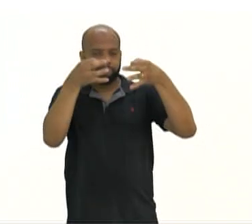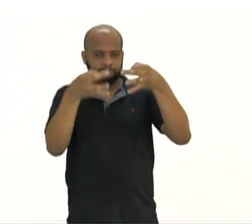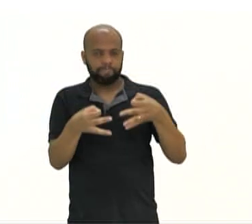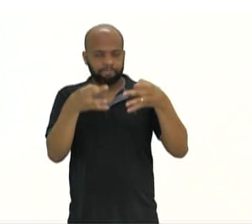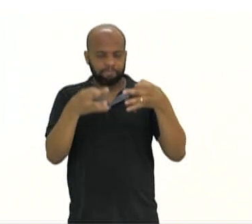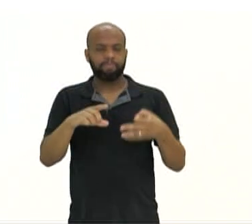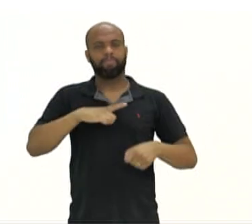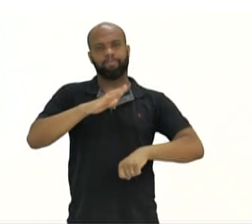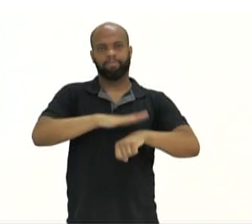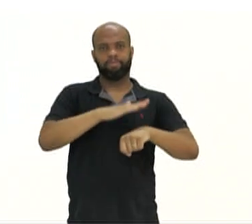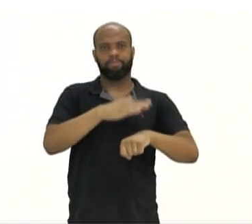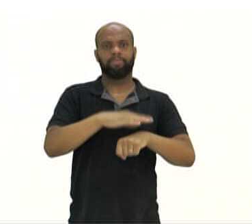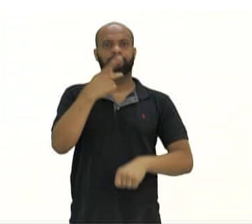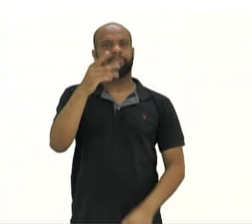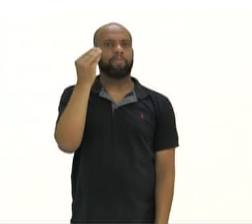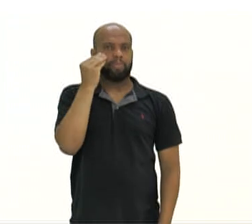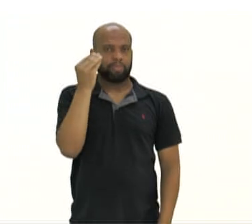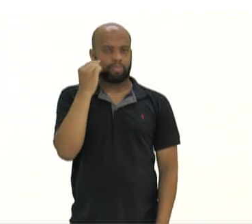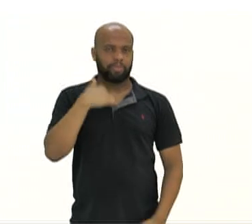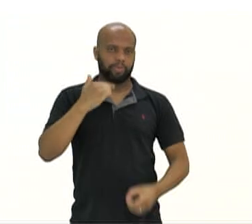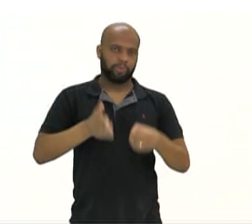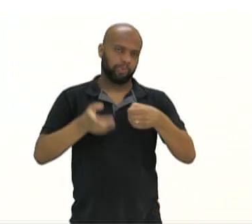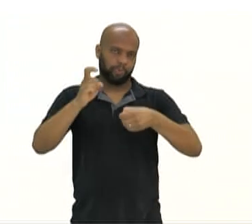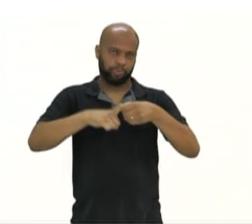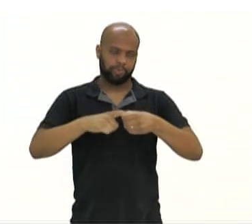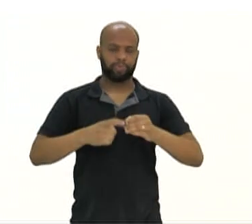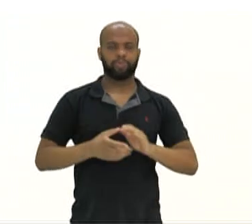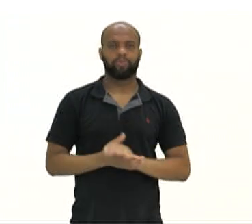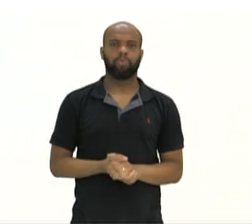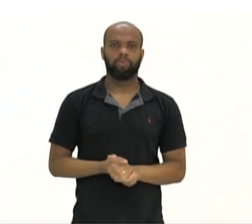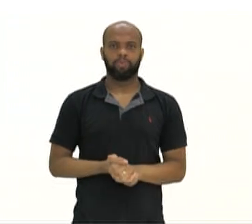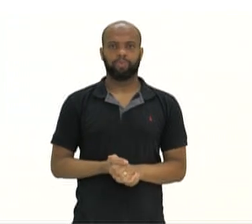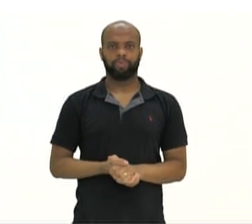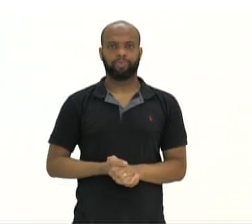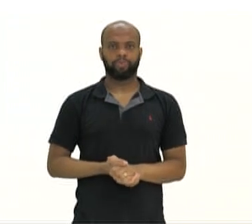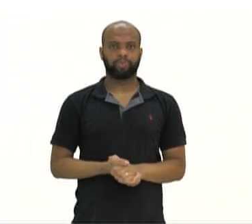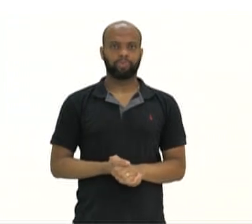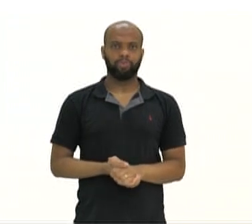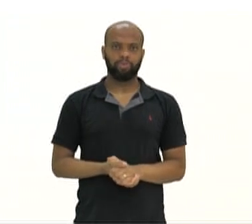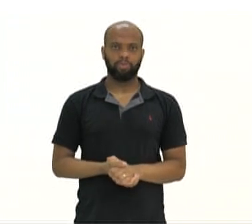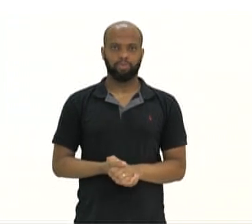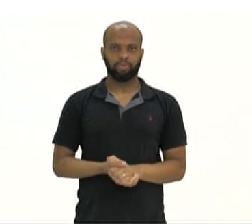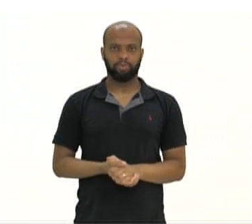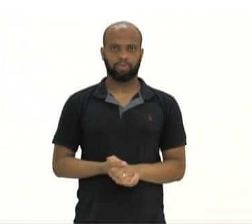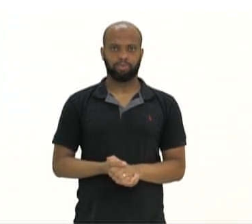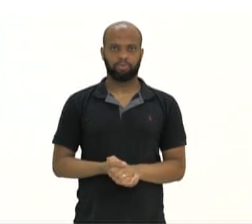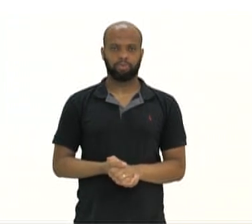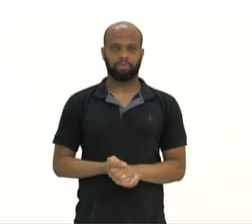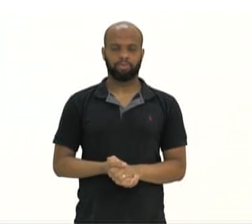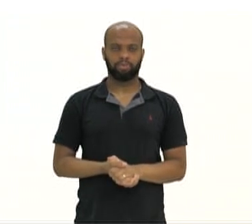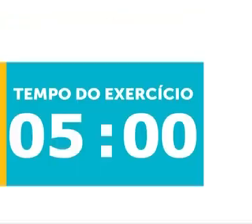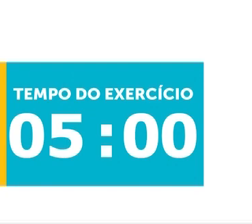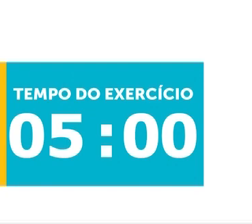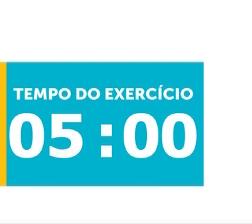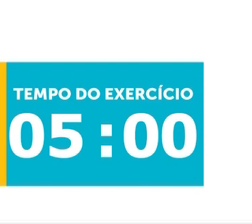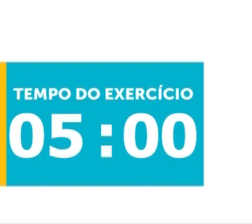ou 320 metros. Vou dar um tempinho para vocês e volto já para a correção.